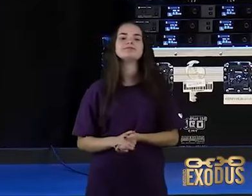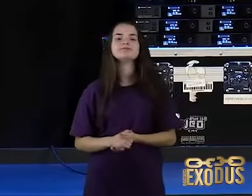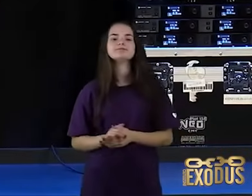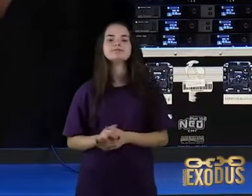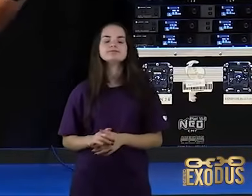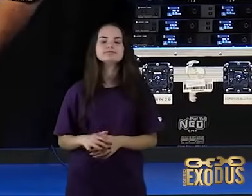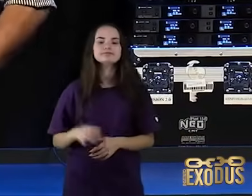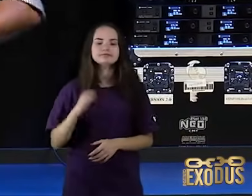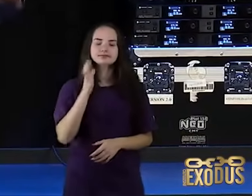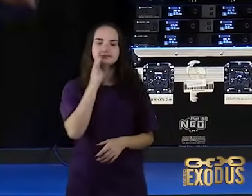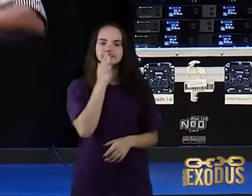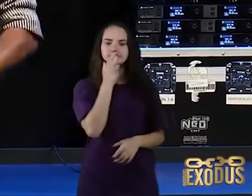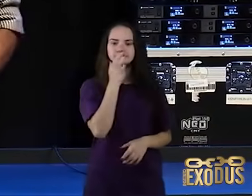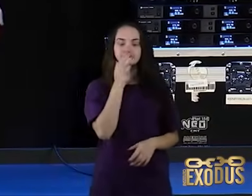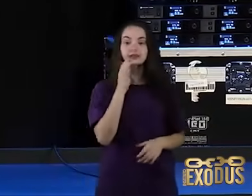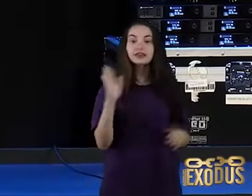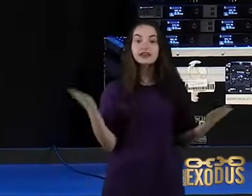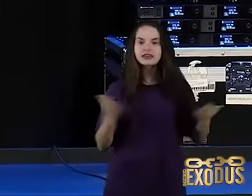encerrar